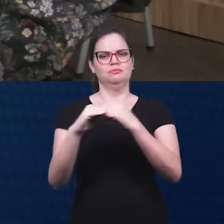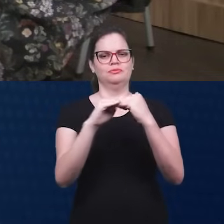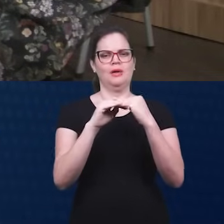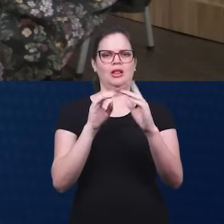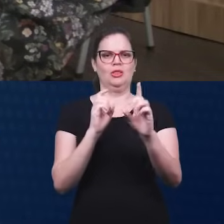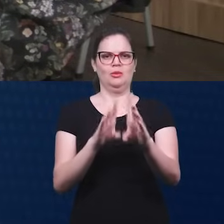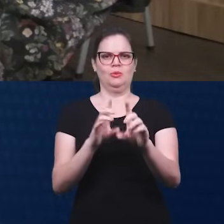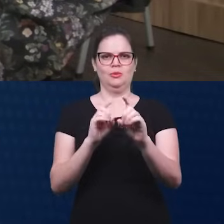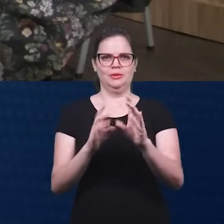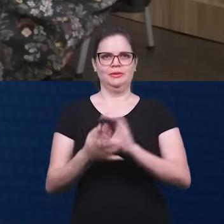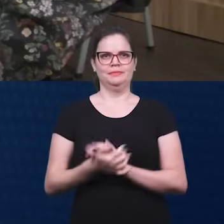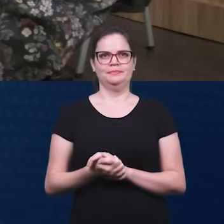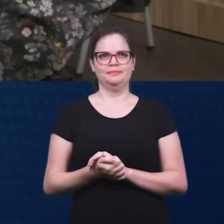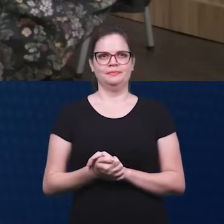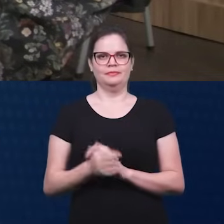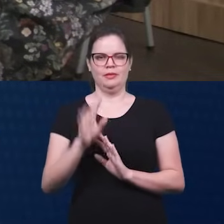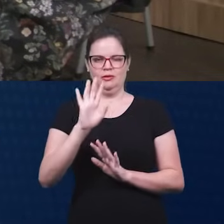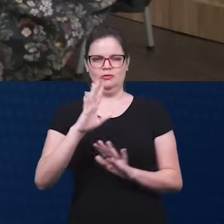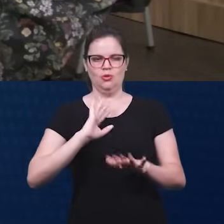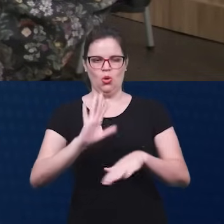essa pergunta, Daniel,